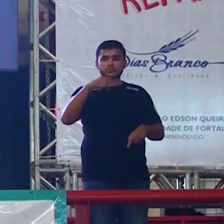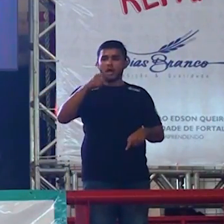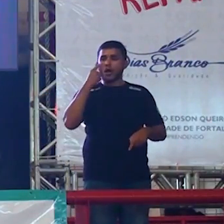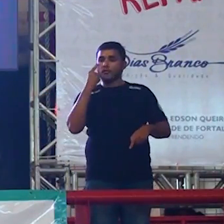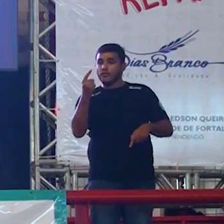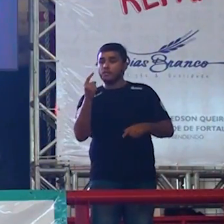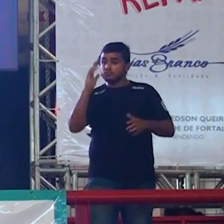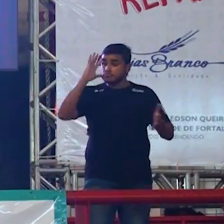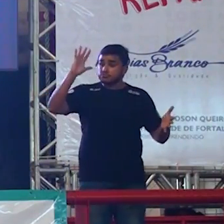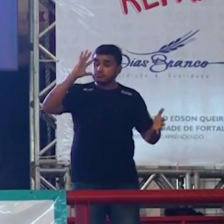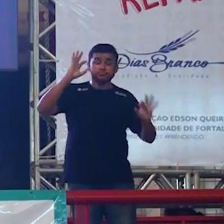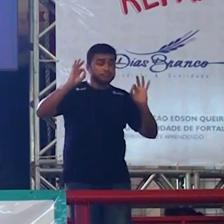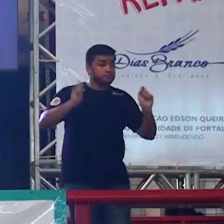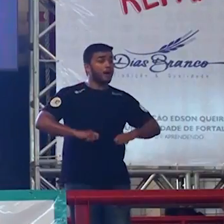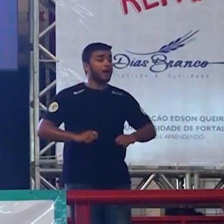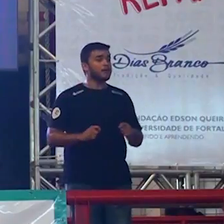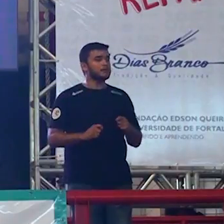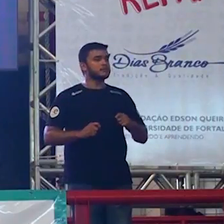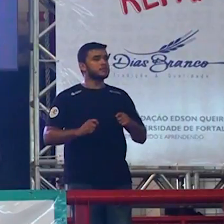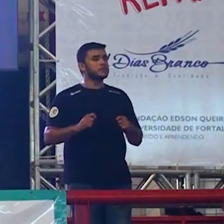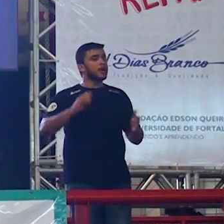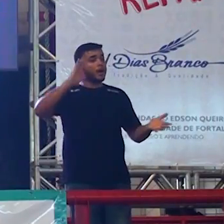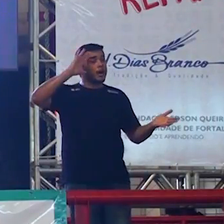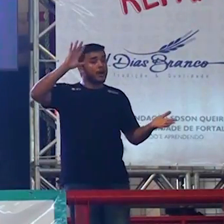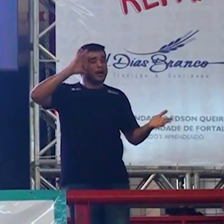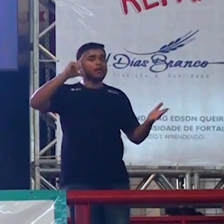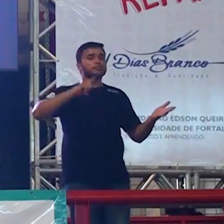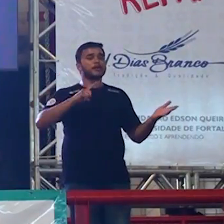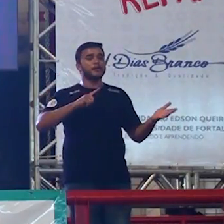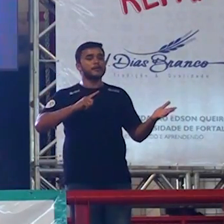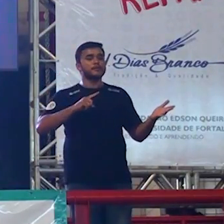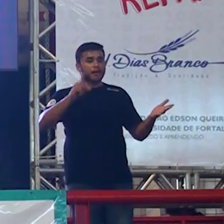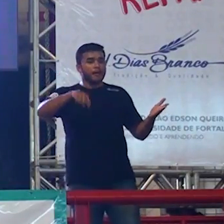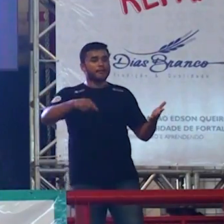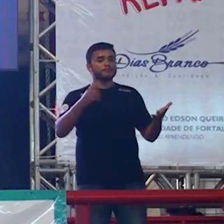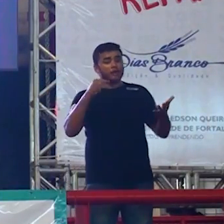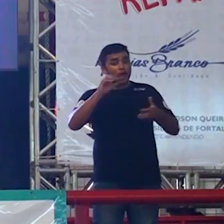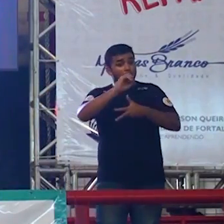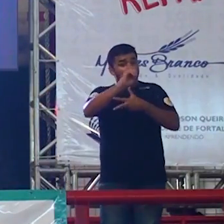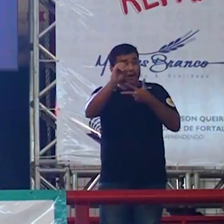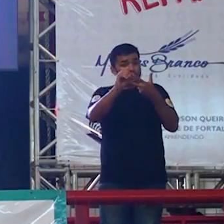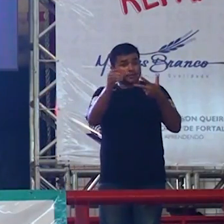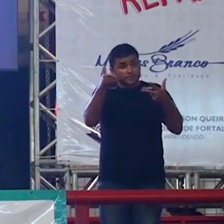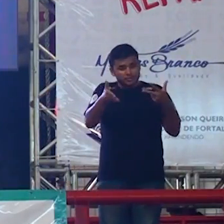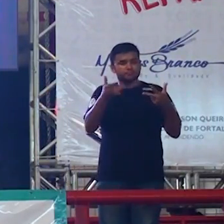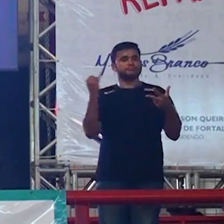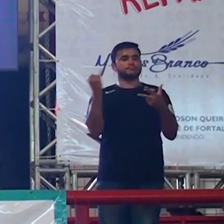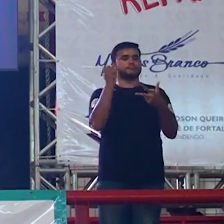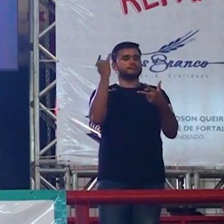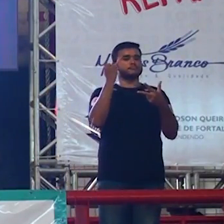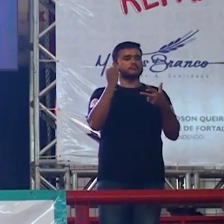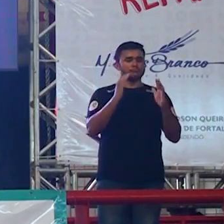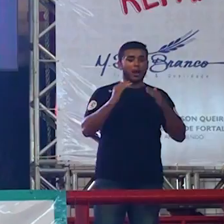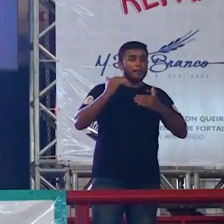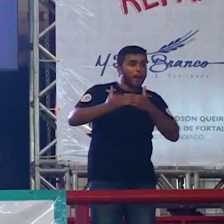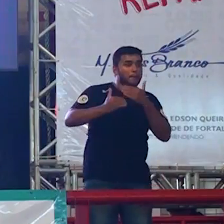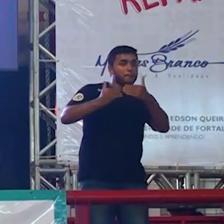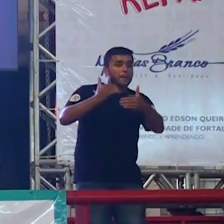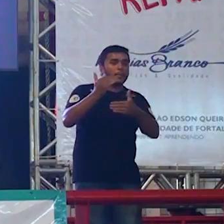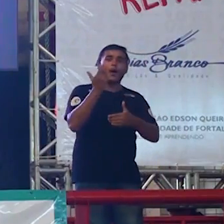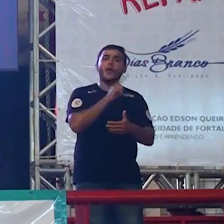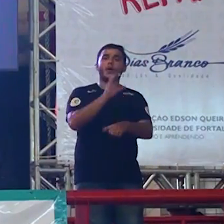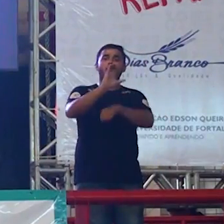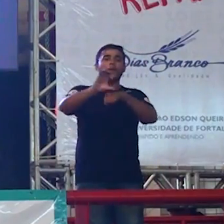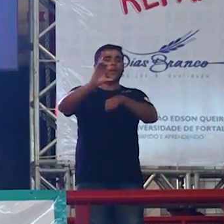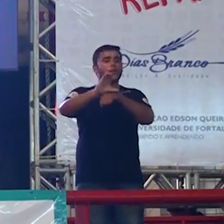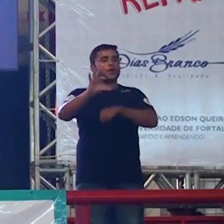aqui. Porque são jovens, têm sonhos e sabem que o Enem é uma etapa para a realização